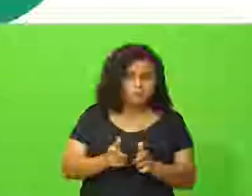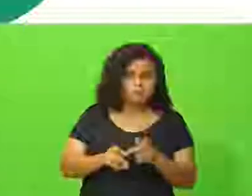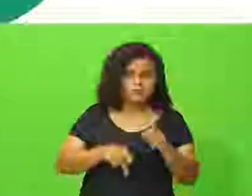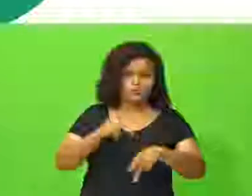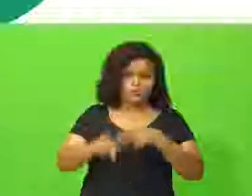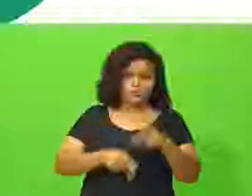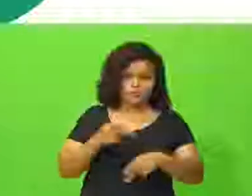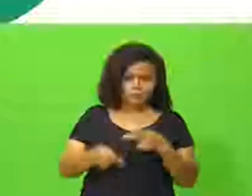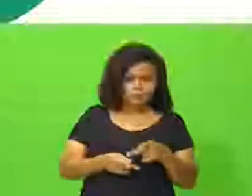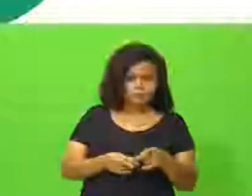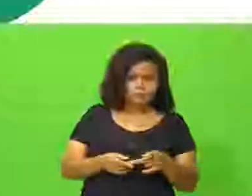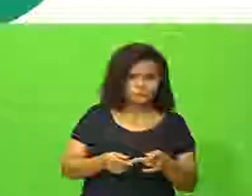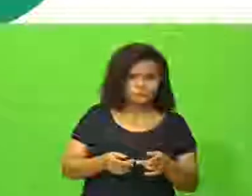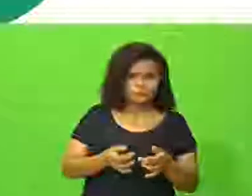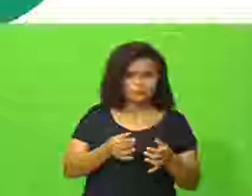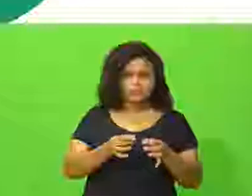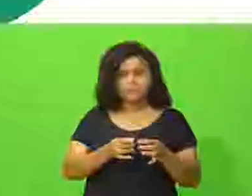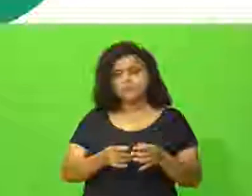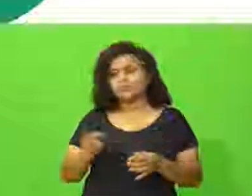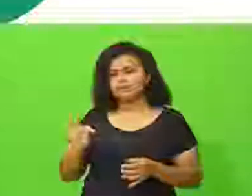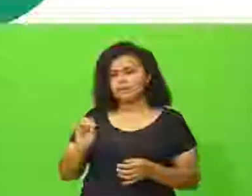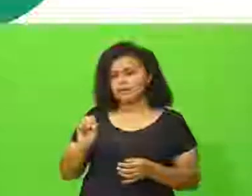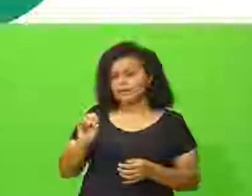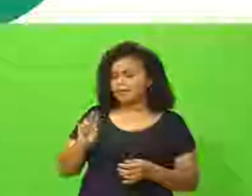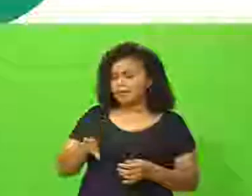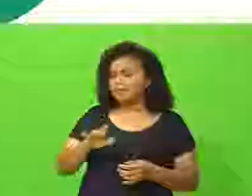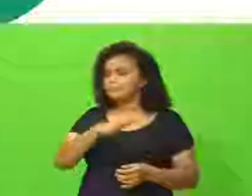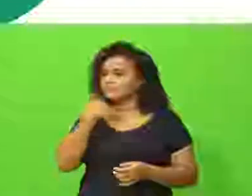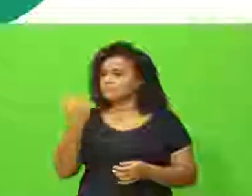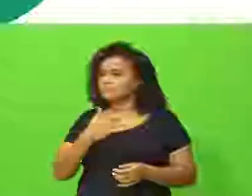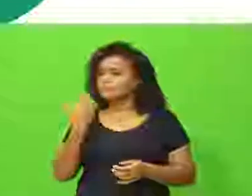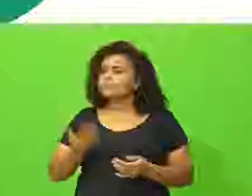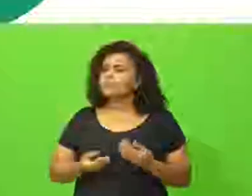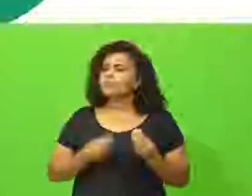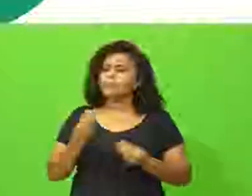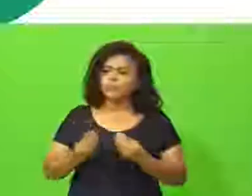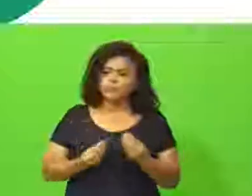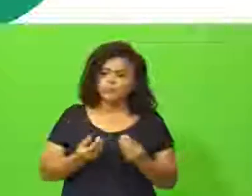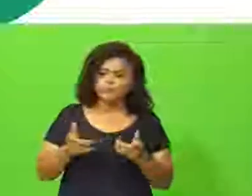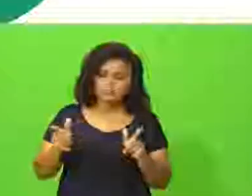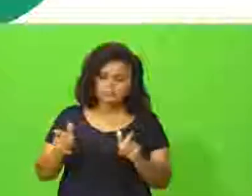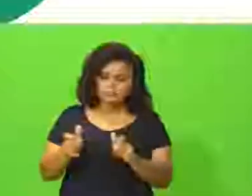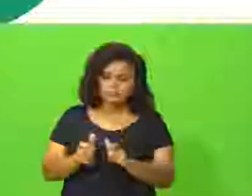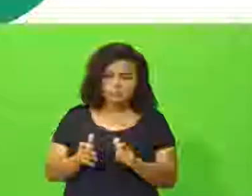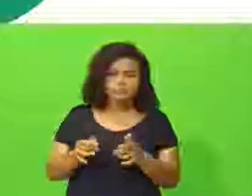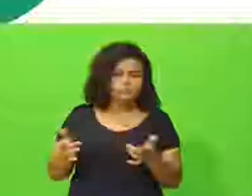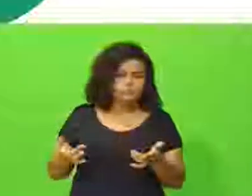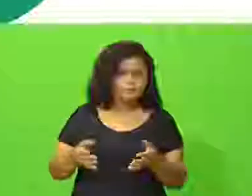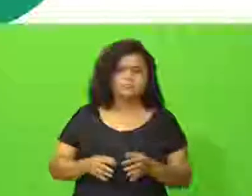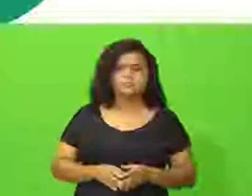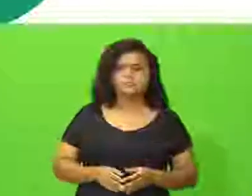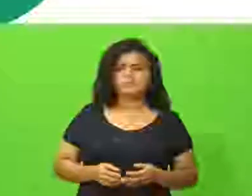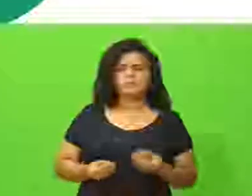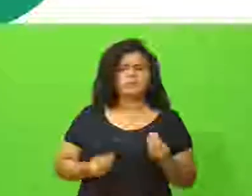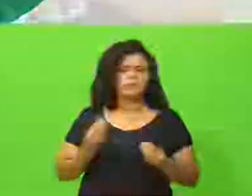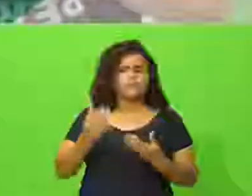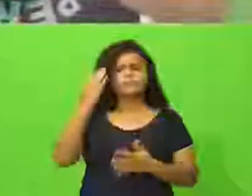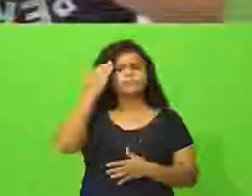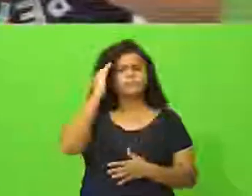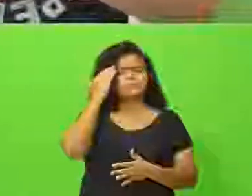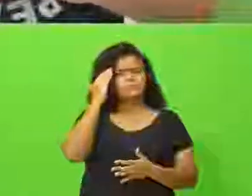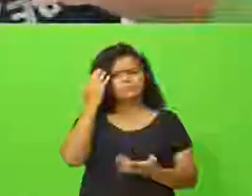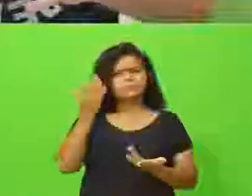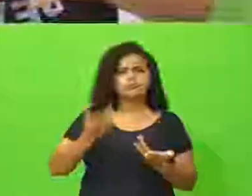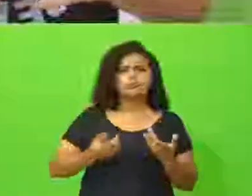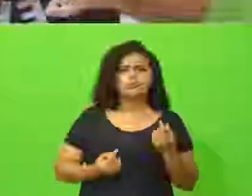também a diminuição das taxas de mortalidade de um determinado país. Professor, quero entender o seguinte, a